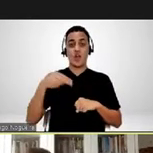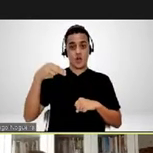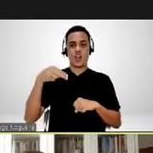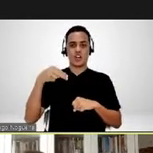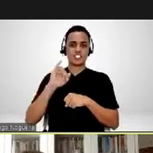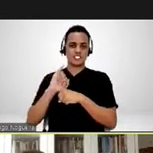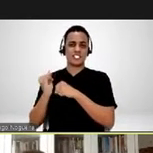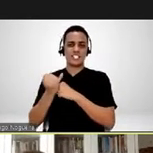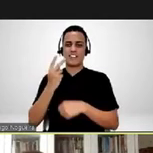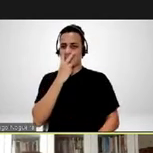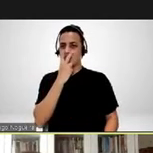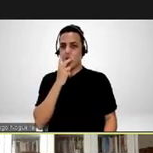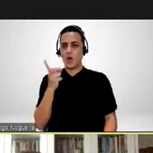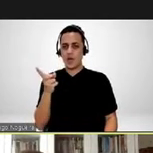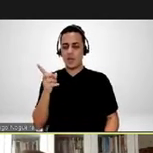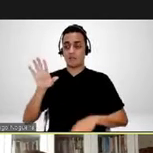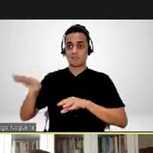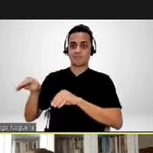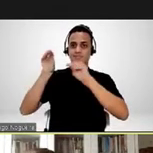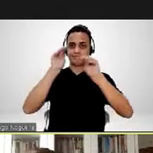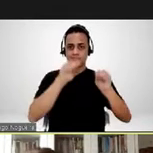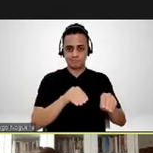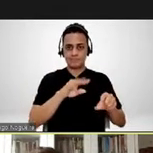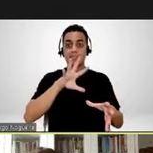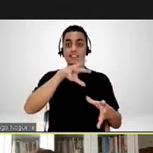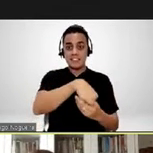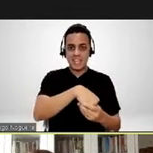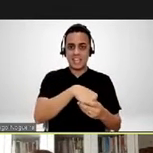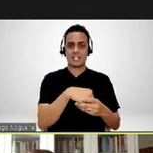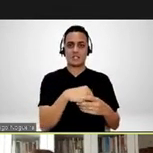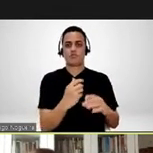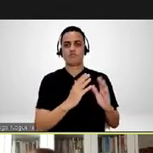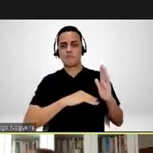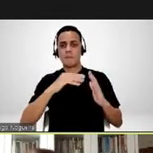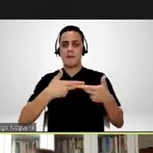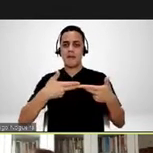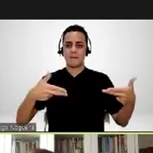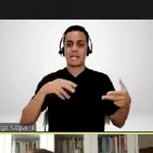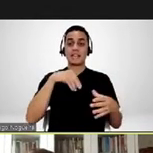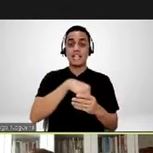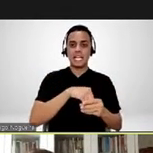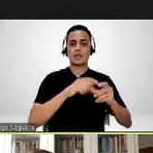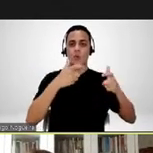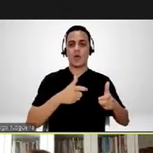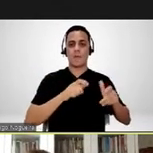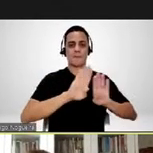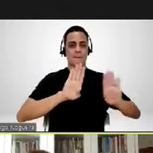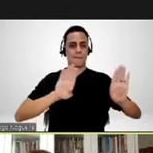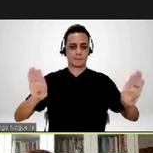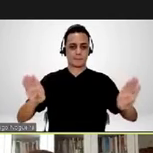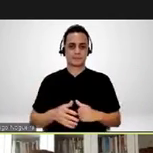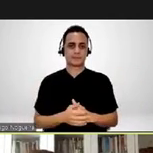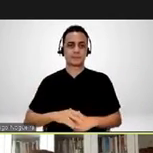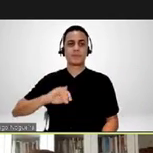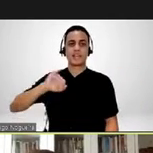Vitória, e levam para dentro da galeria. O testemunho do Gevaux se inicia